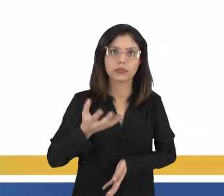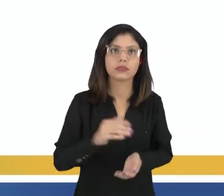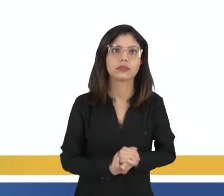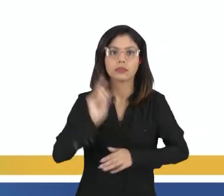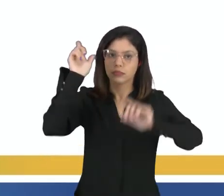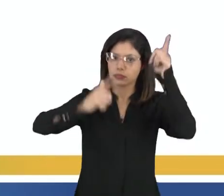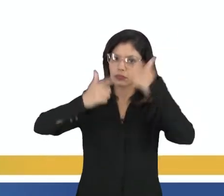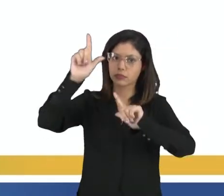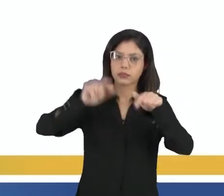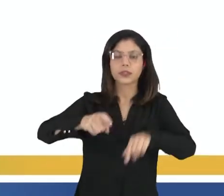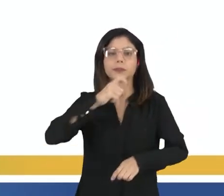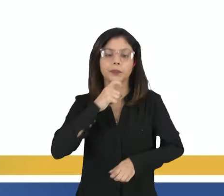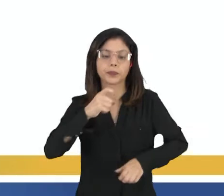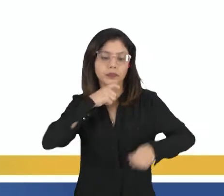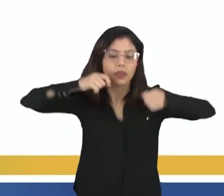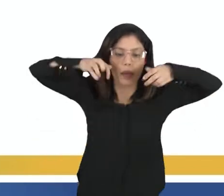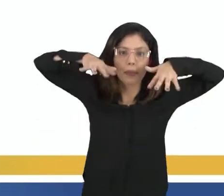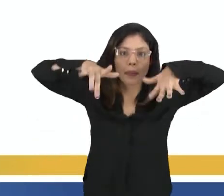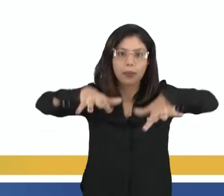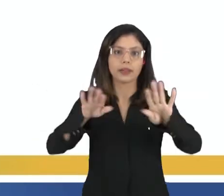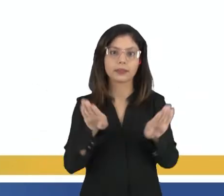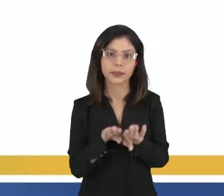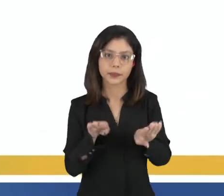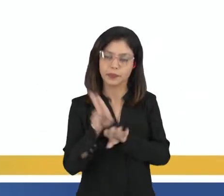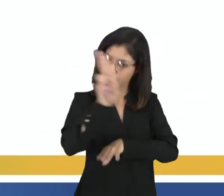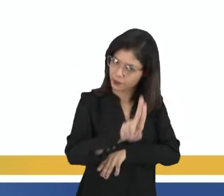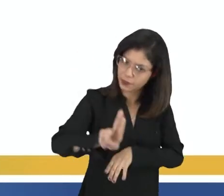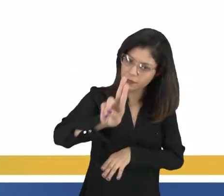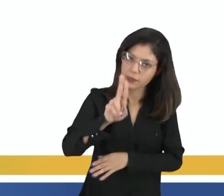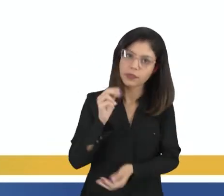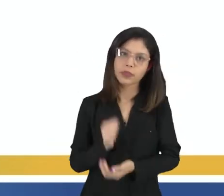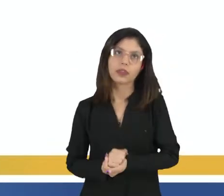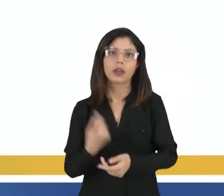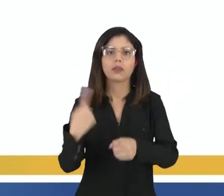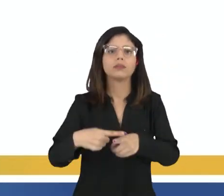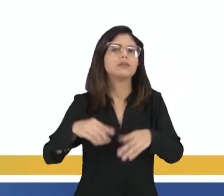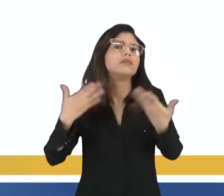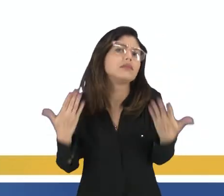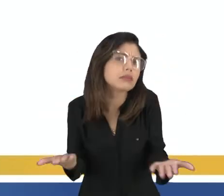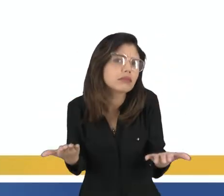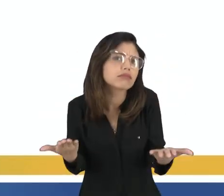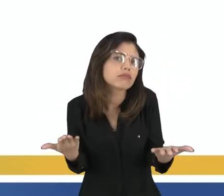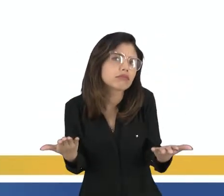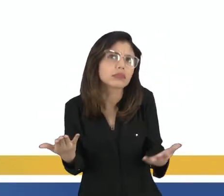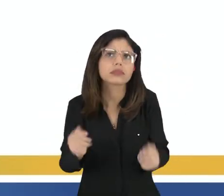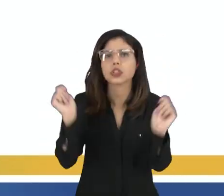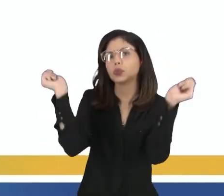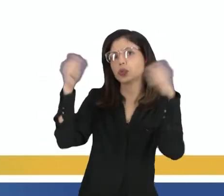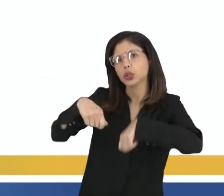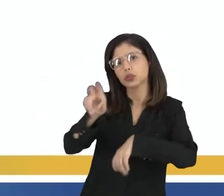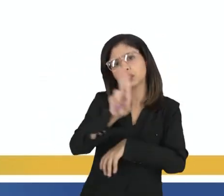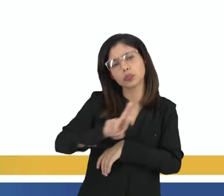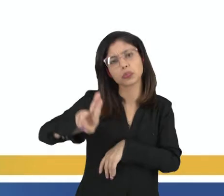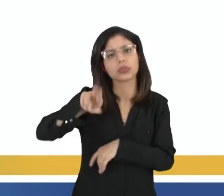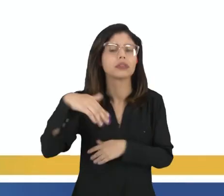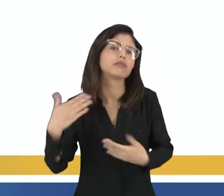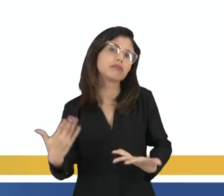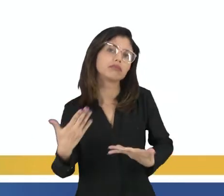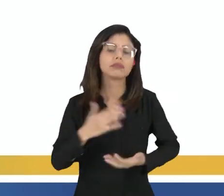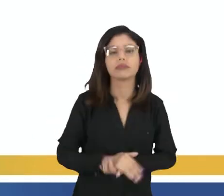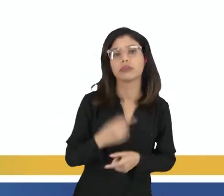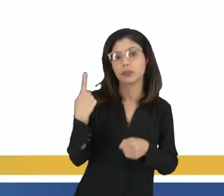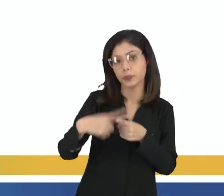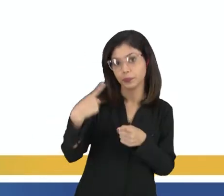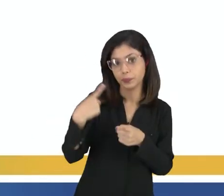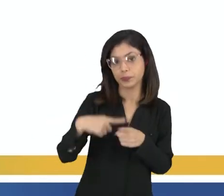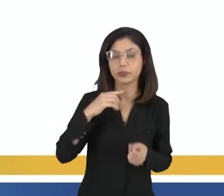TV. Então, são equipamentos que eles são utilizados por conta do quê? Por que é possível a gente utilizar esses equipamentos?